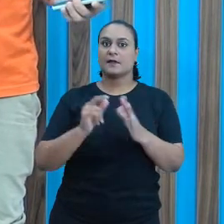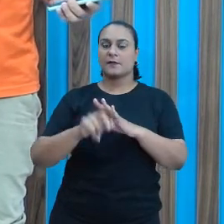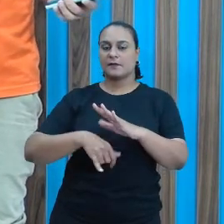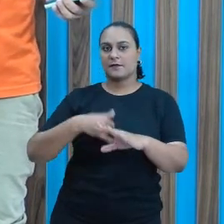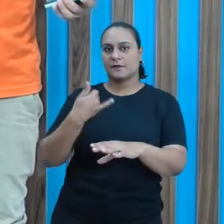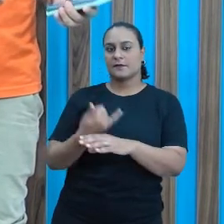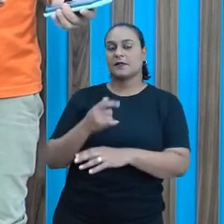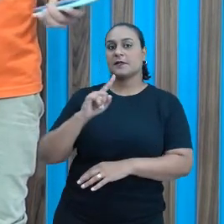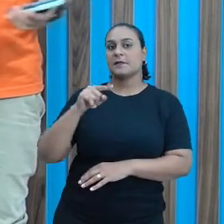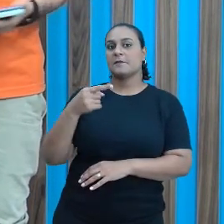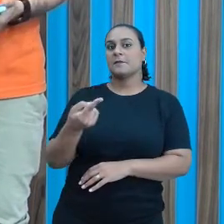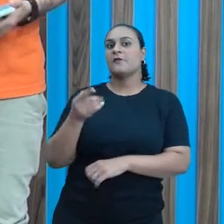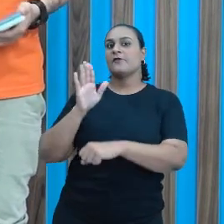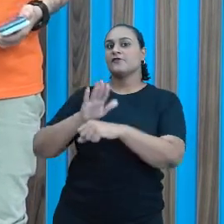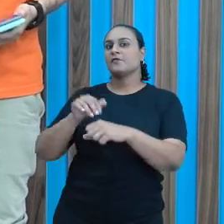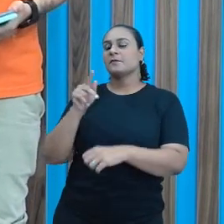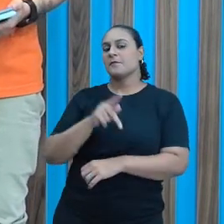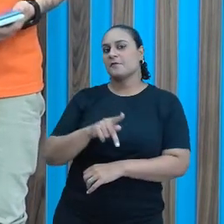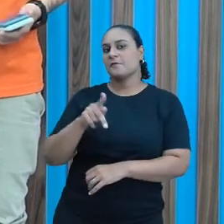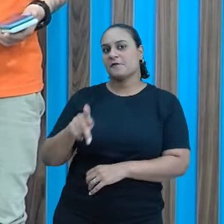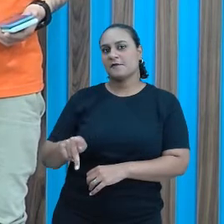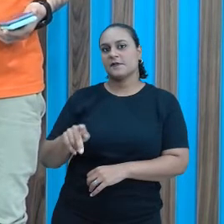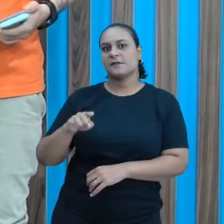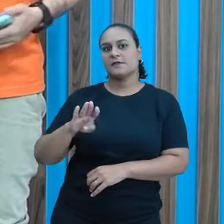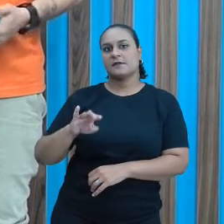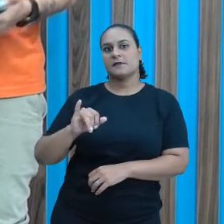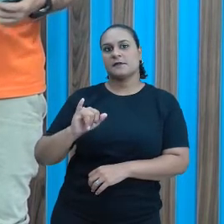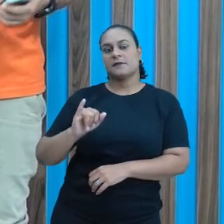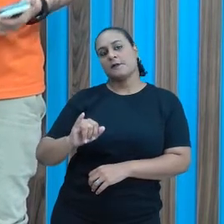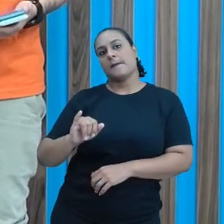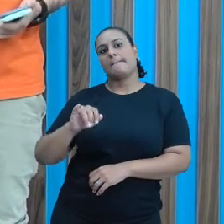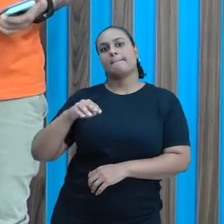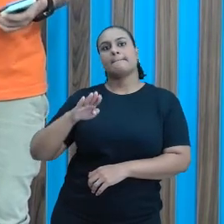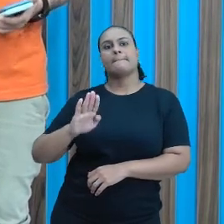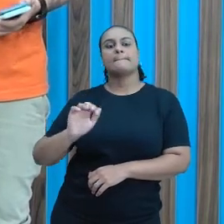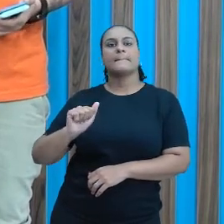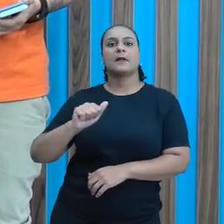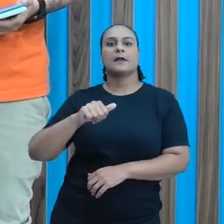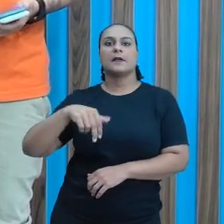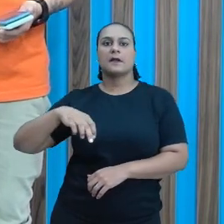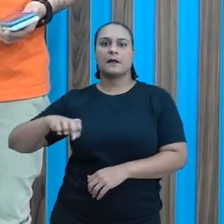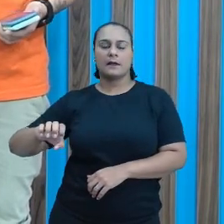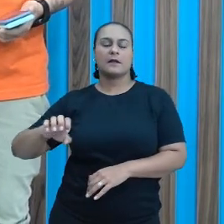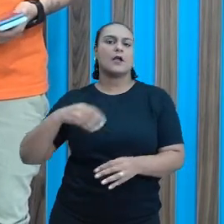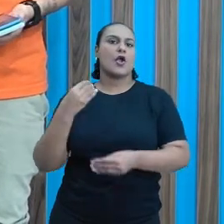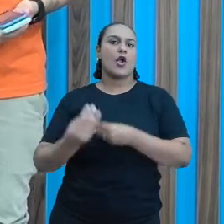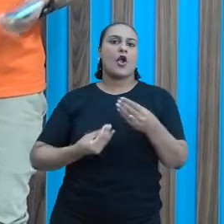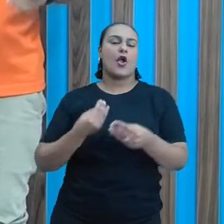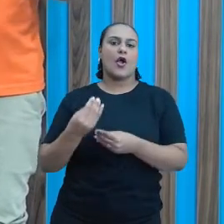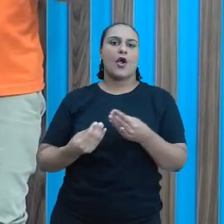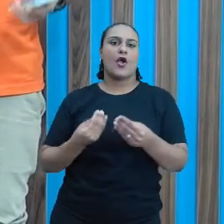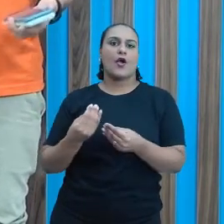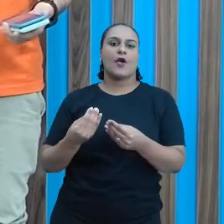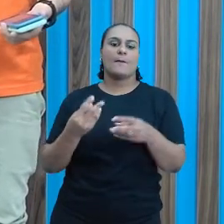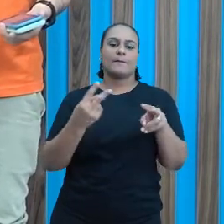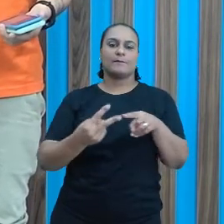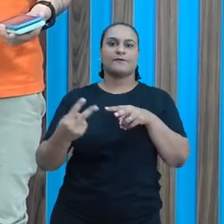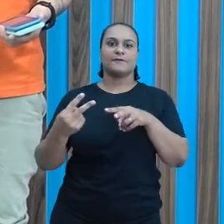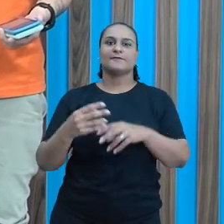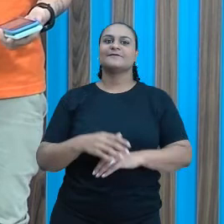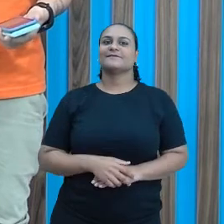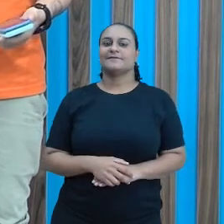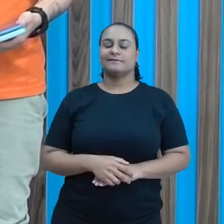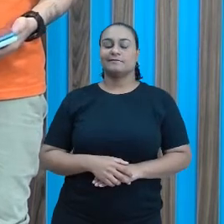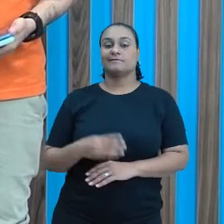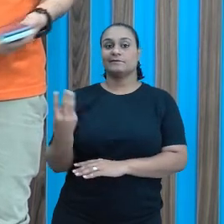chamar a professora Briane, que está participando das nossas aulas, para a gente falar um pouco de como é esse nosso formato, tá certo? Lembrando que essa é a